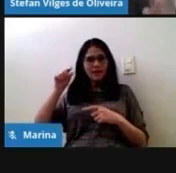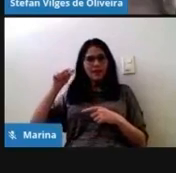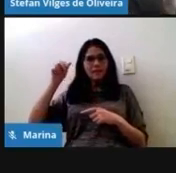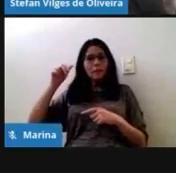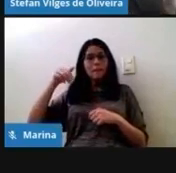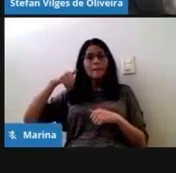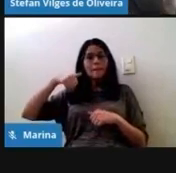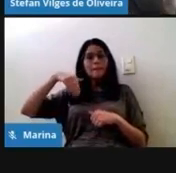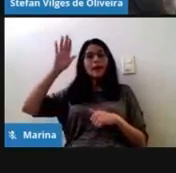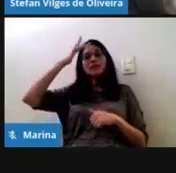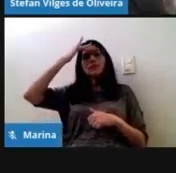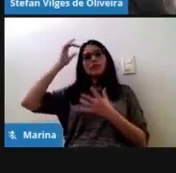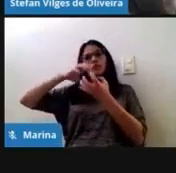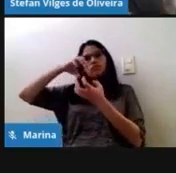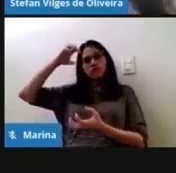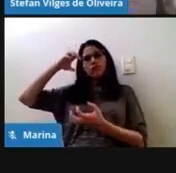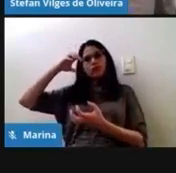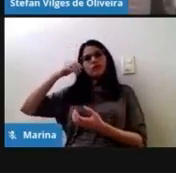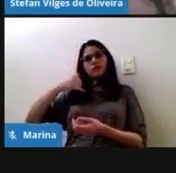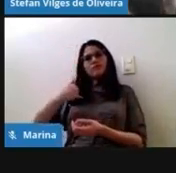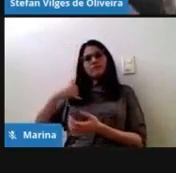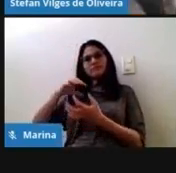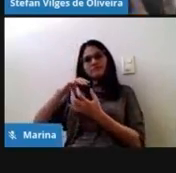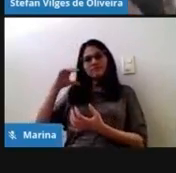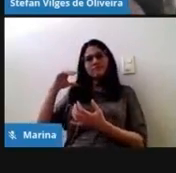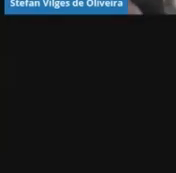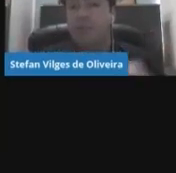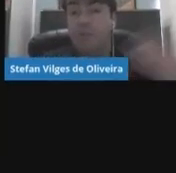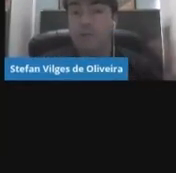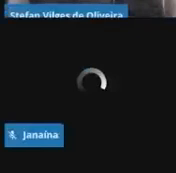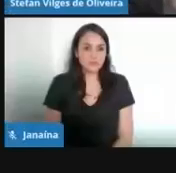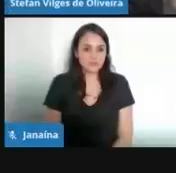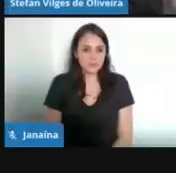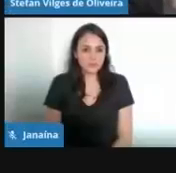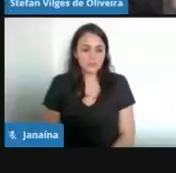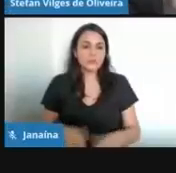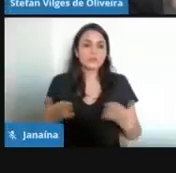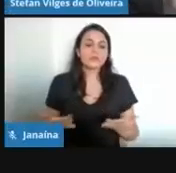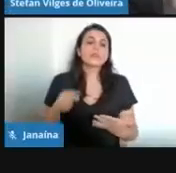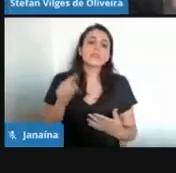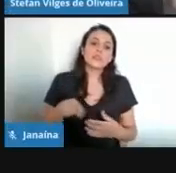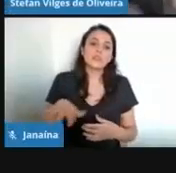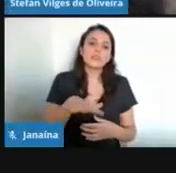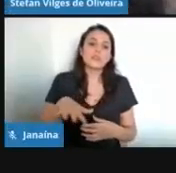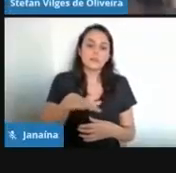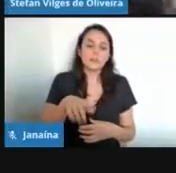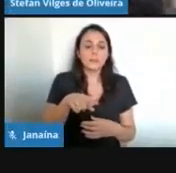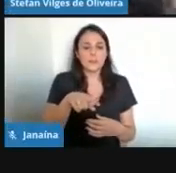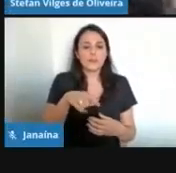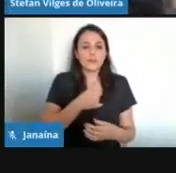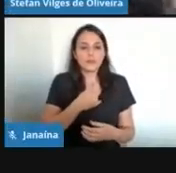mais idosa e, consequentemente, a população do norte mineiro é uma população que tem uma longevidade menor do que outros